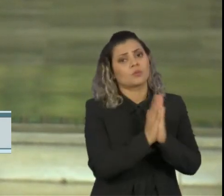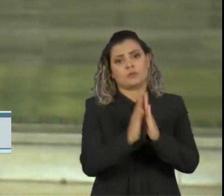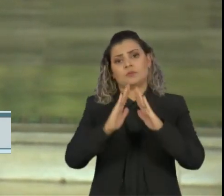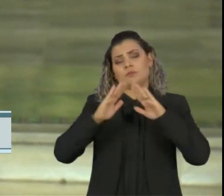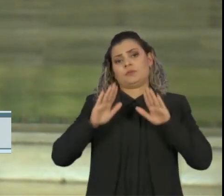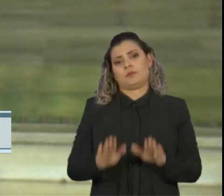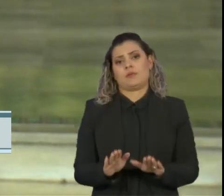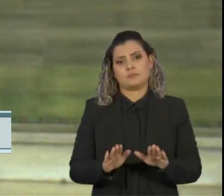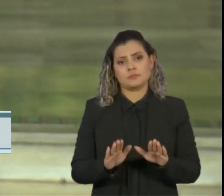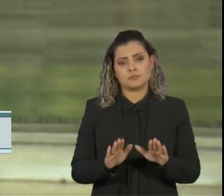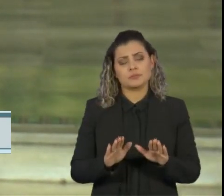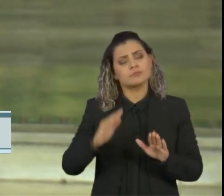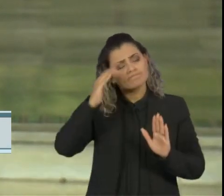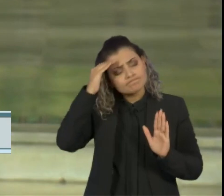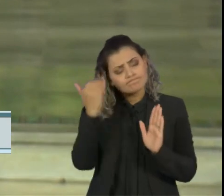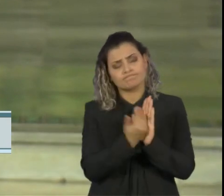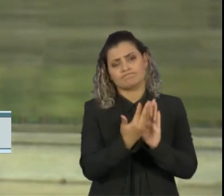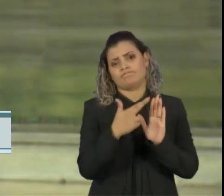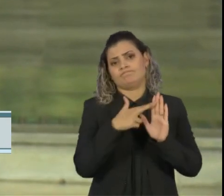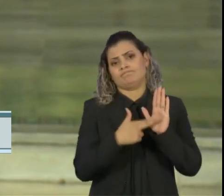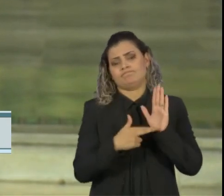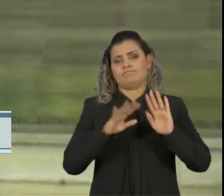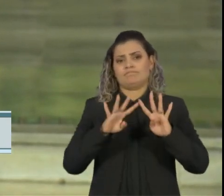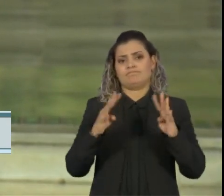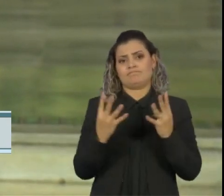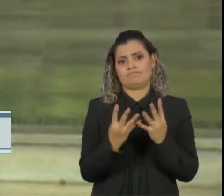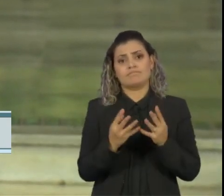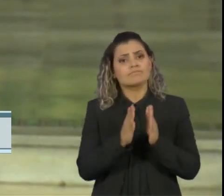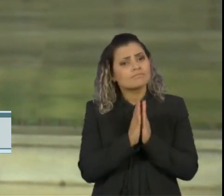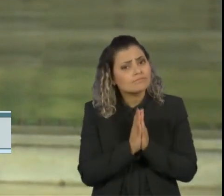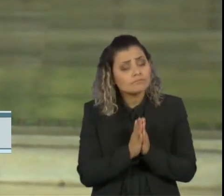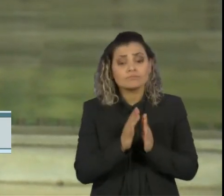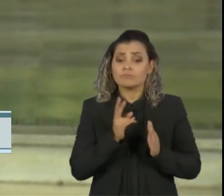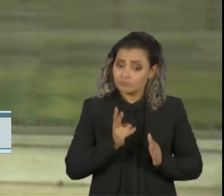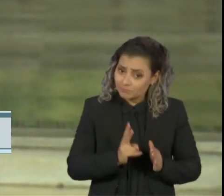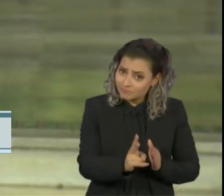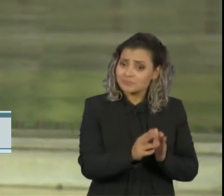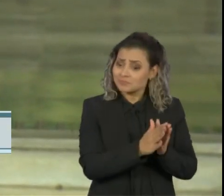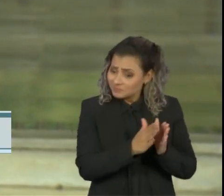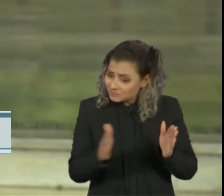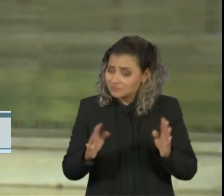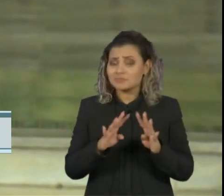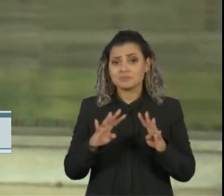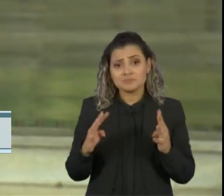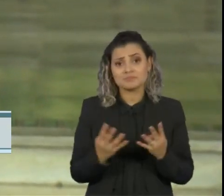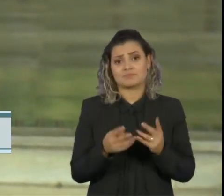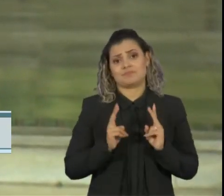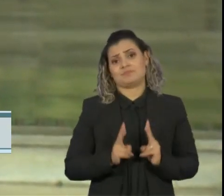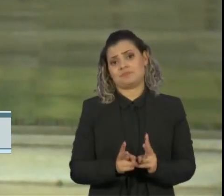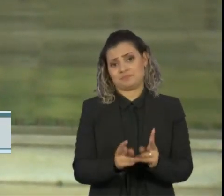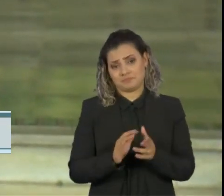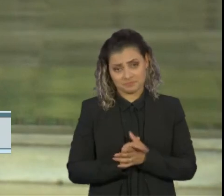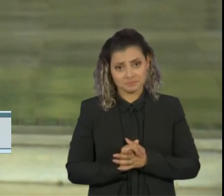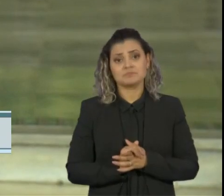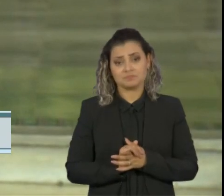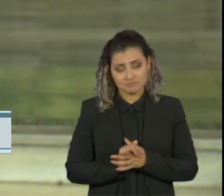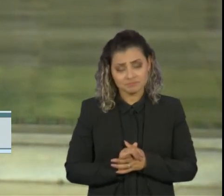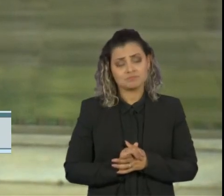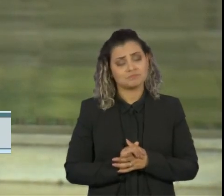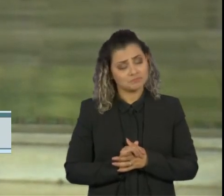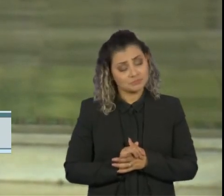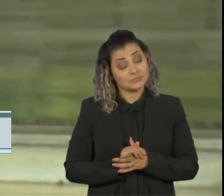em casa, respeite a quarentena. Volto a lembrar, estamos num período de quarentena.